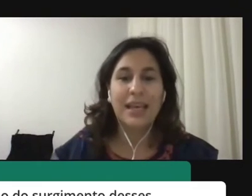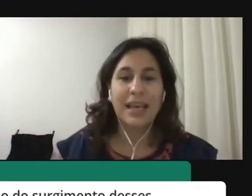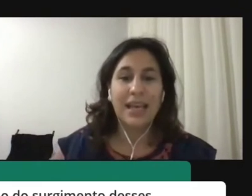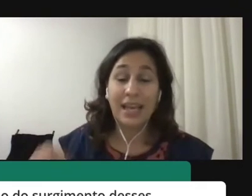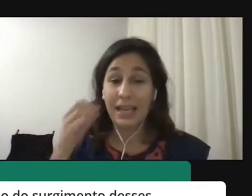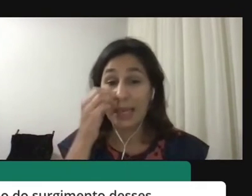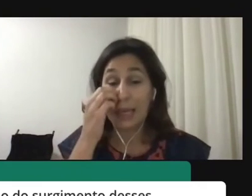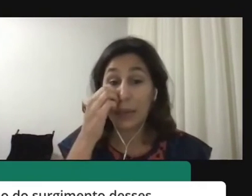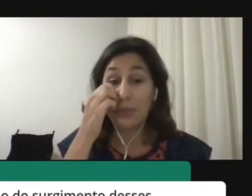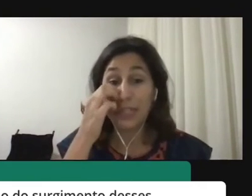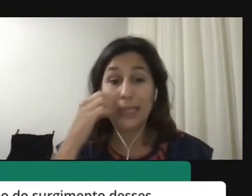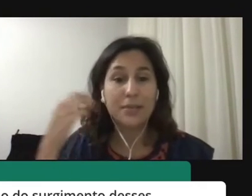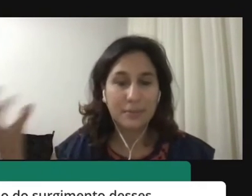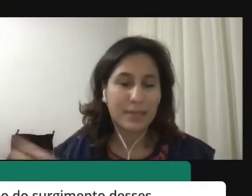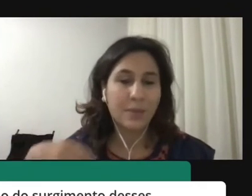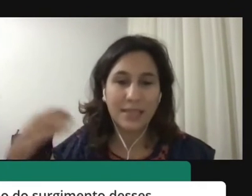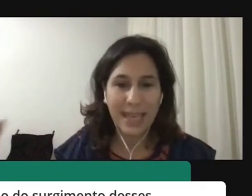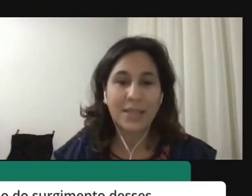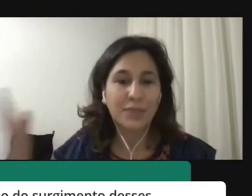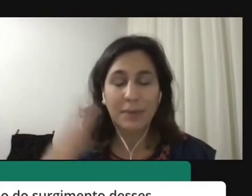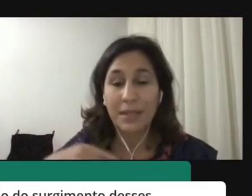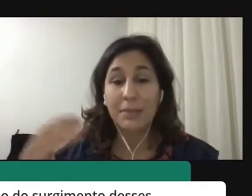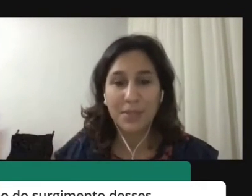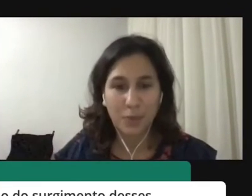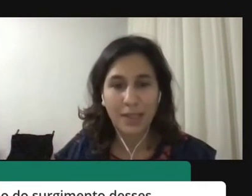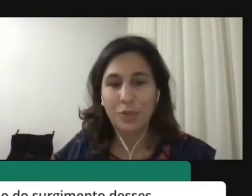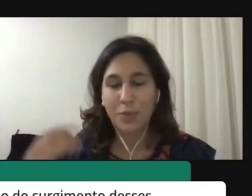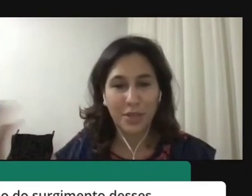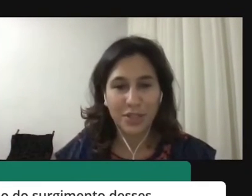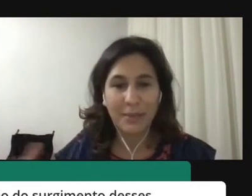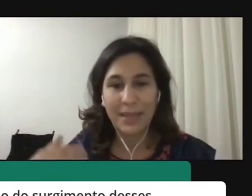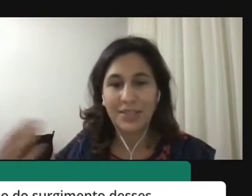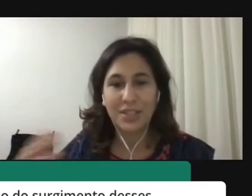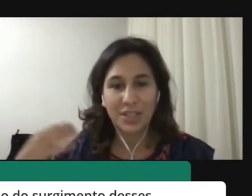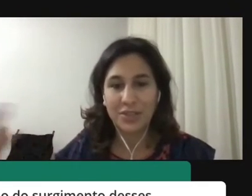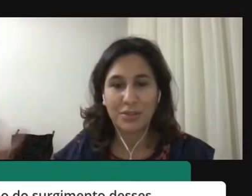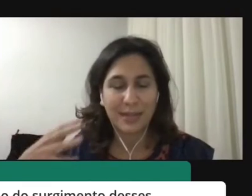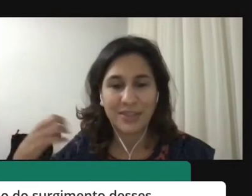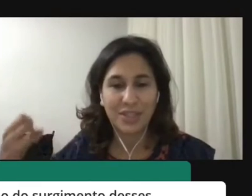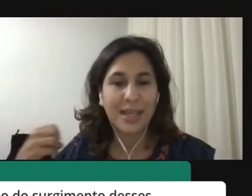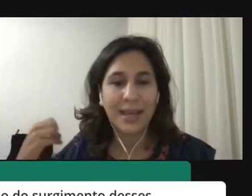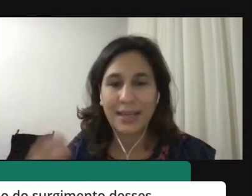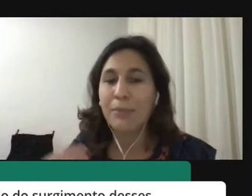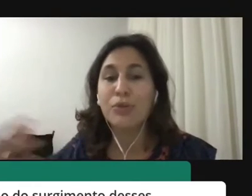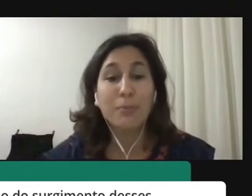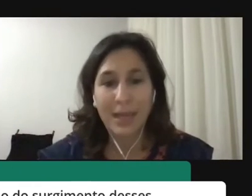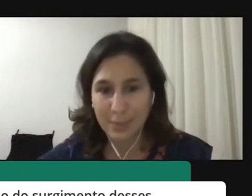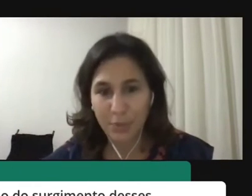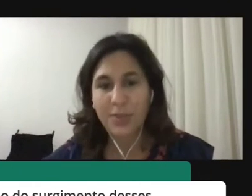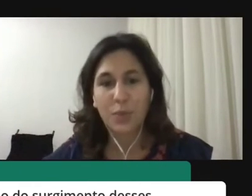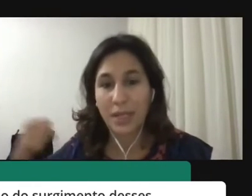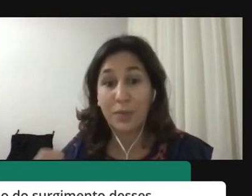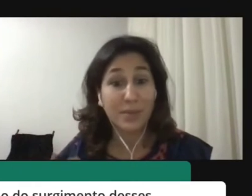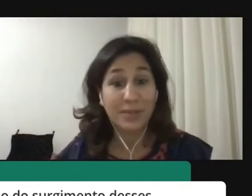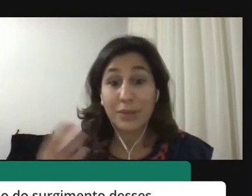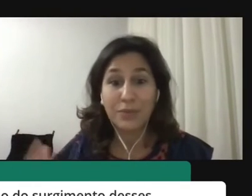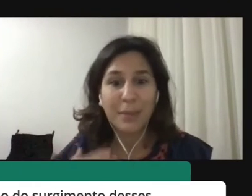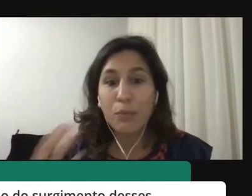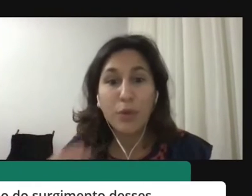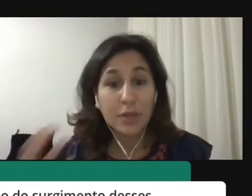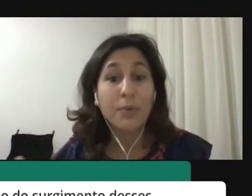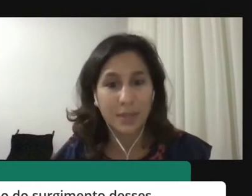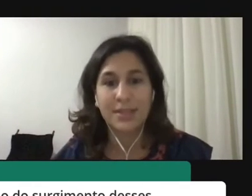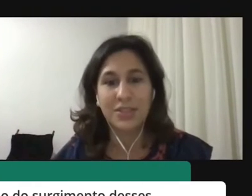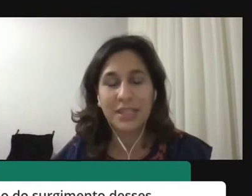estudar o gênero, né, o sexo feminino e masculino, porque antigamente a gente tendia a ir muito mais para o masculino, e isso sem